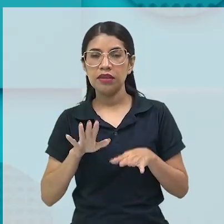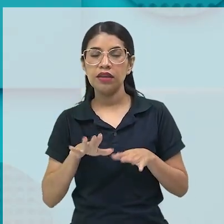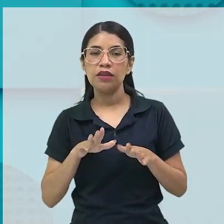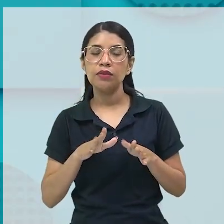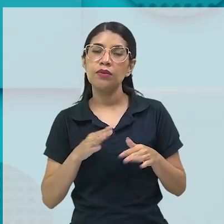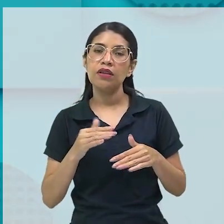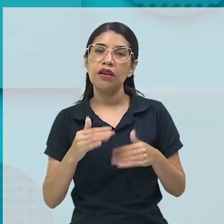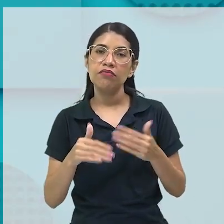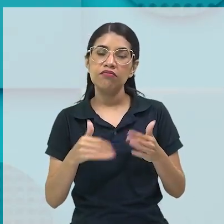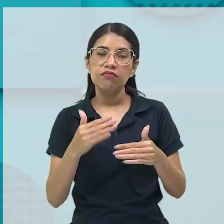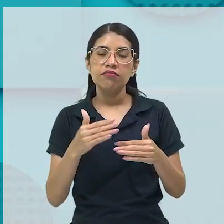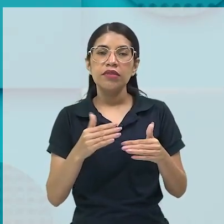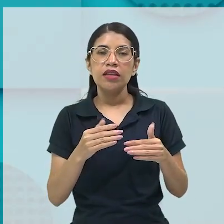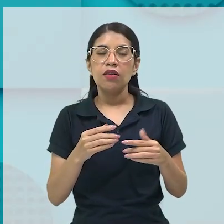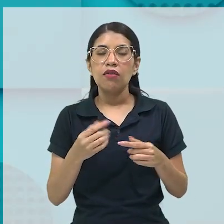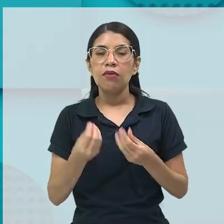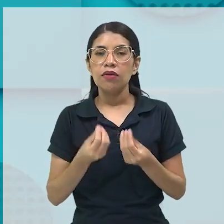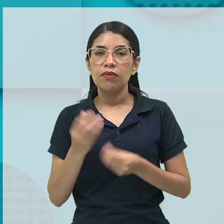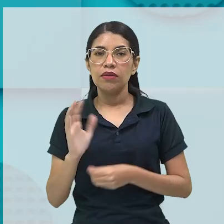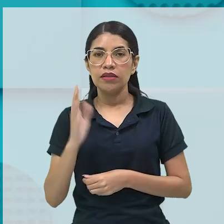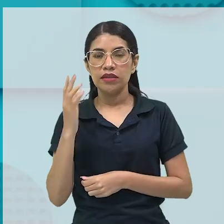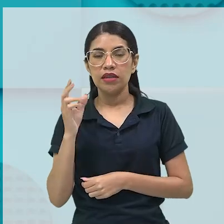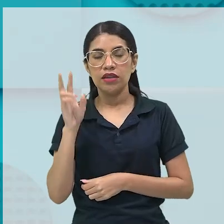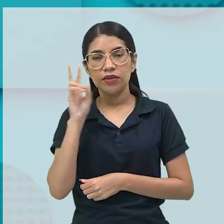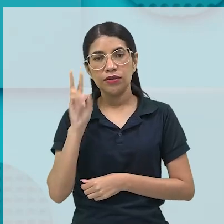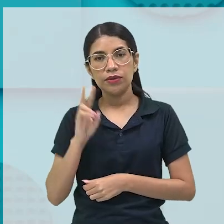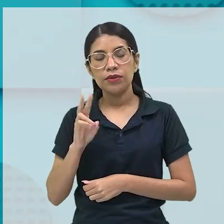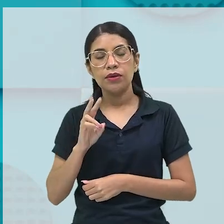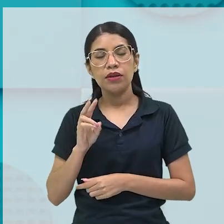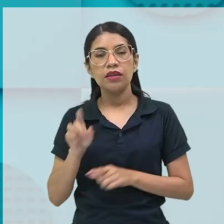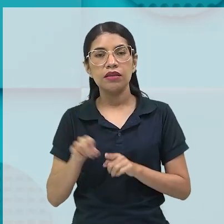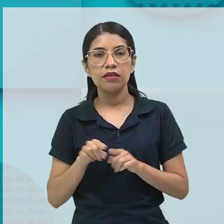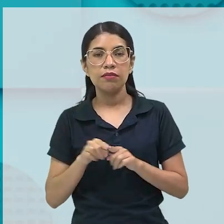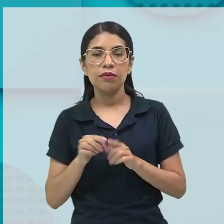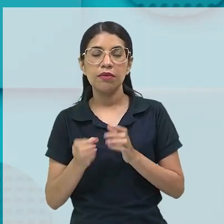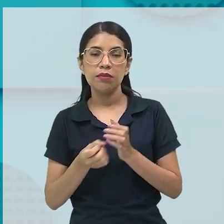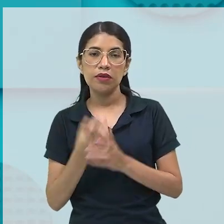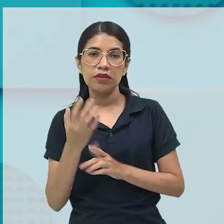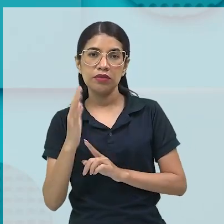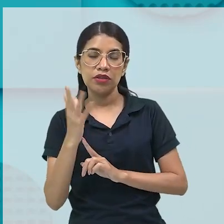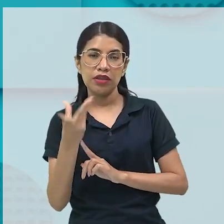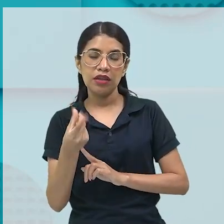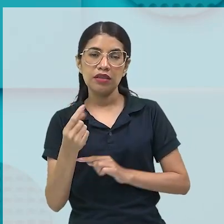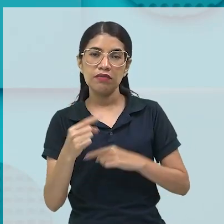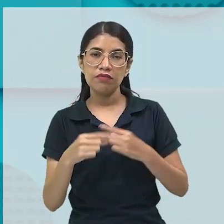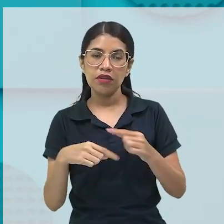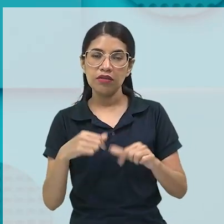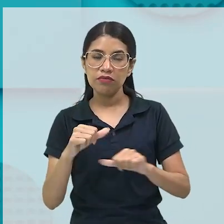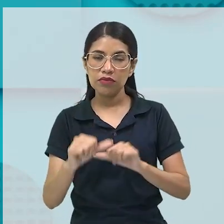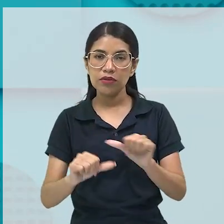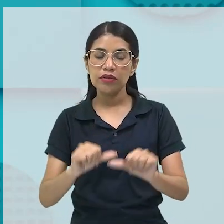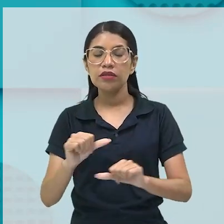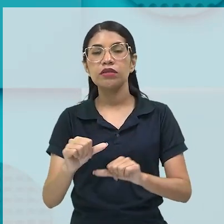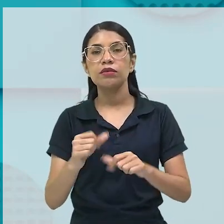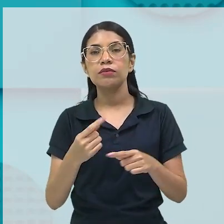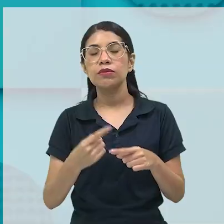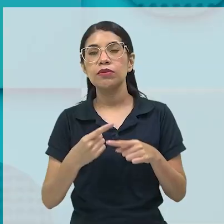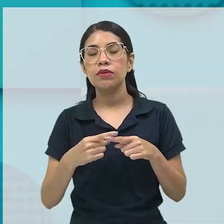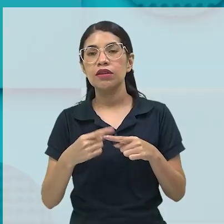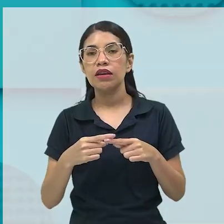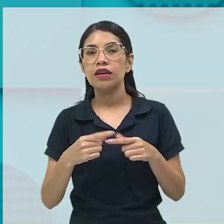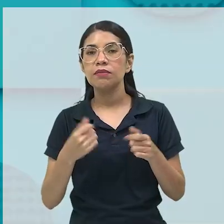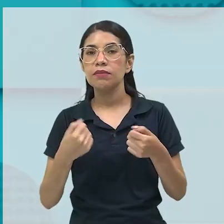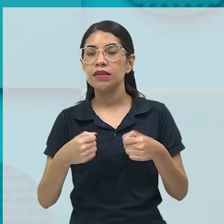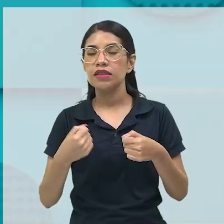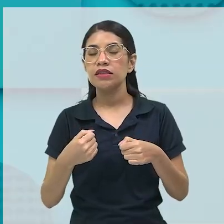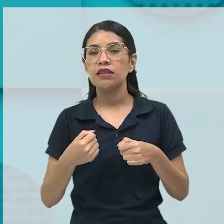o desenrolar da história da humanidade, a produção artística ela também vai se modificando, porque o homem ele vai tendo